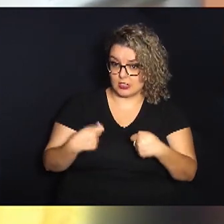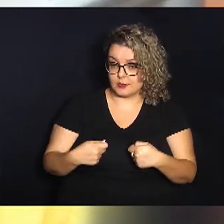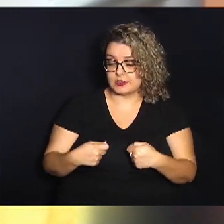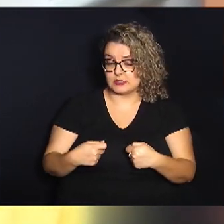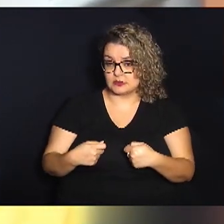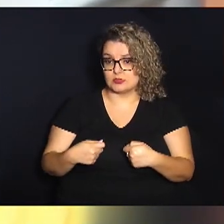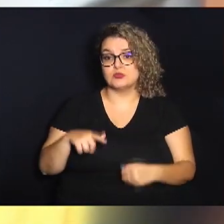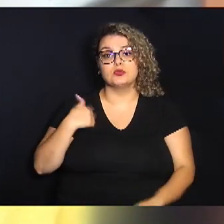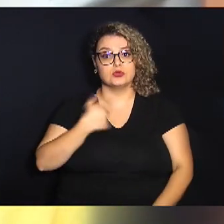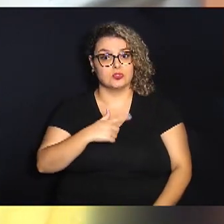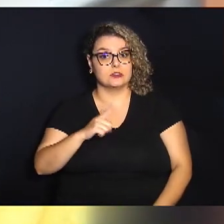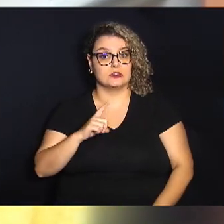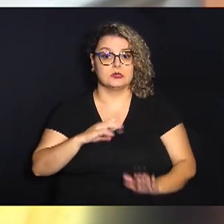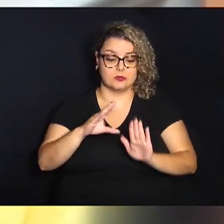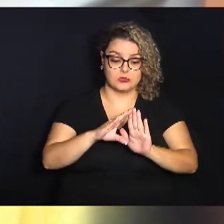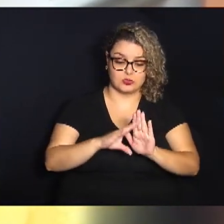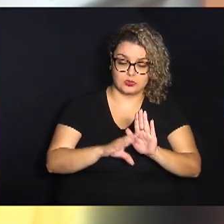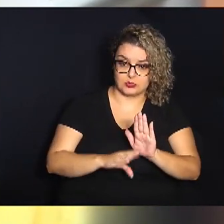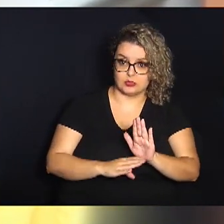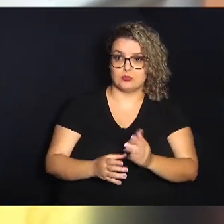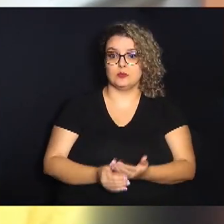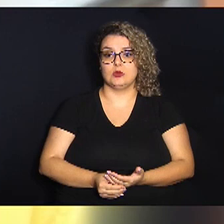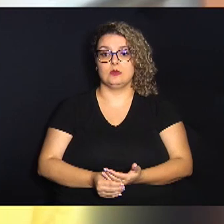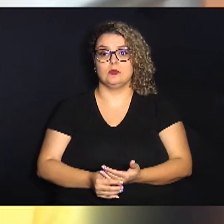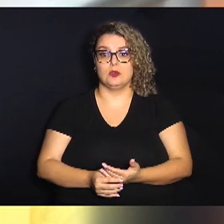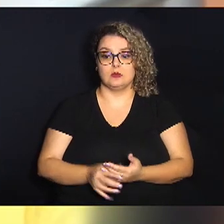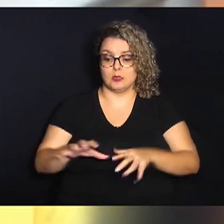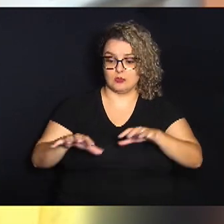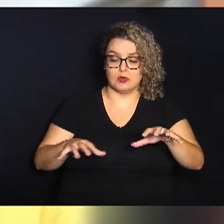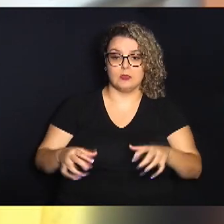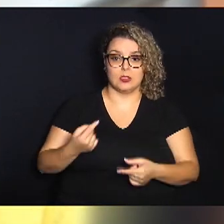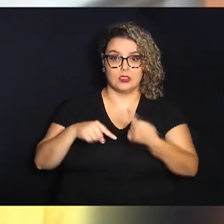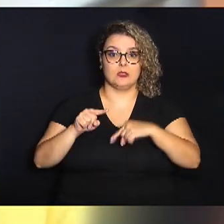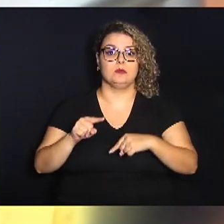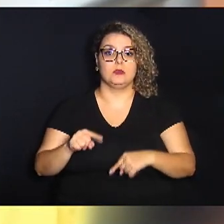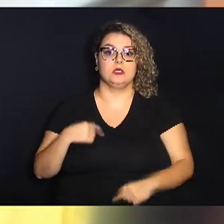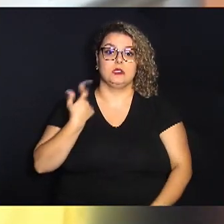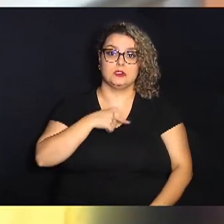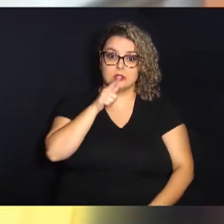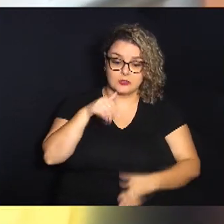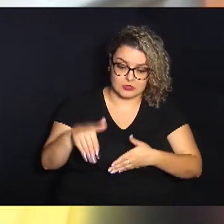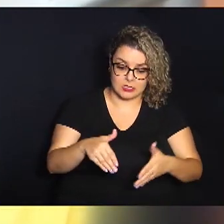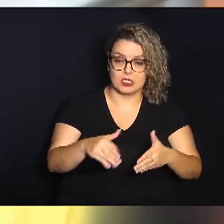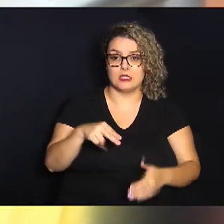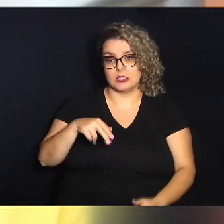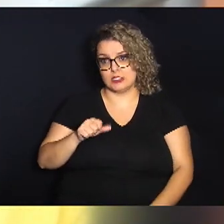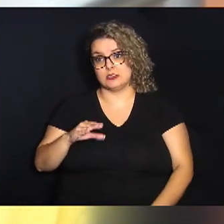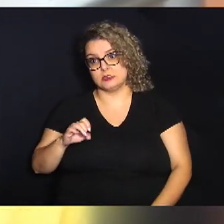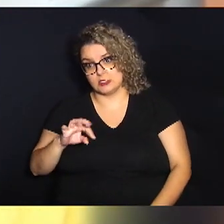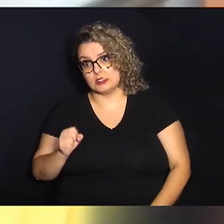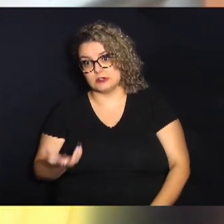necessidade de nós termos um programa, né, de mapeamento e recuperação das nossas nascentes aqui. E se